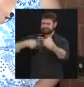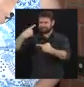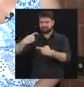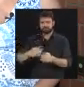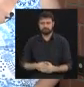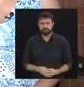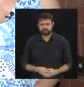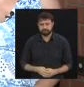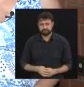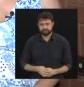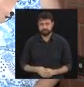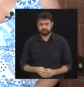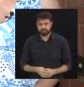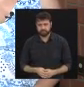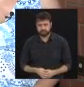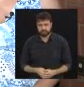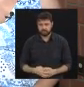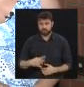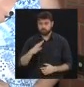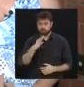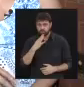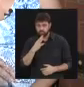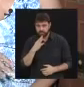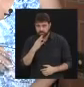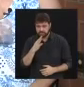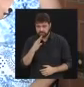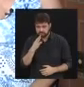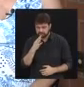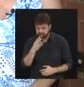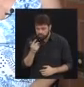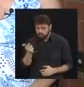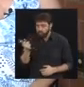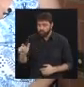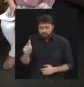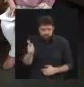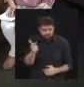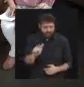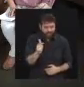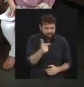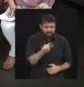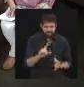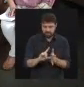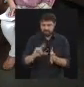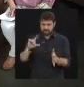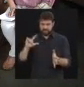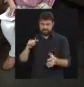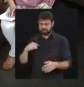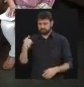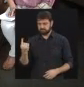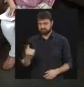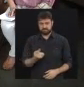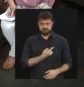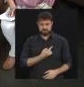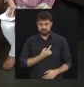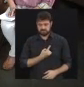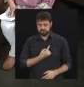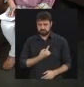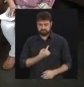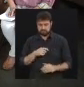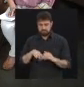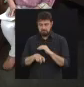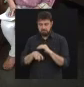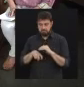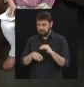porque conhecemos outras realidades, antes dessa situação, a gente talvez